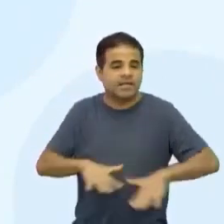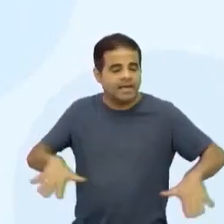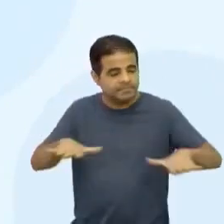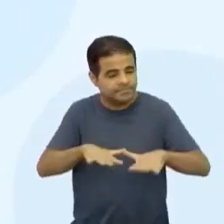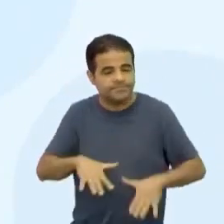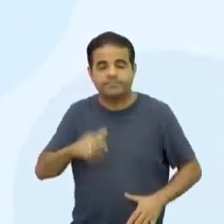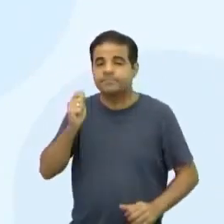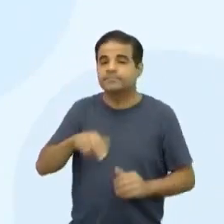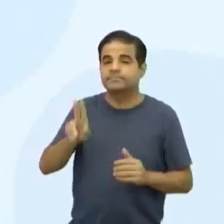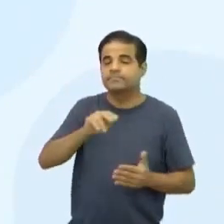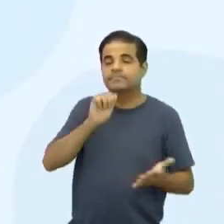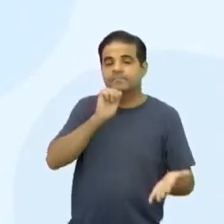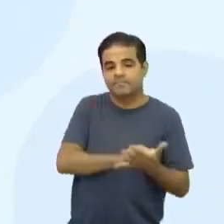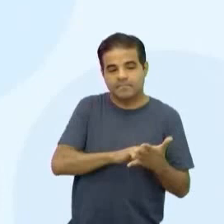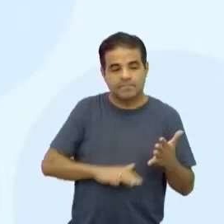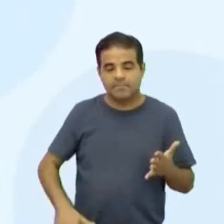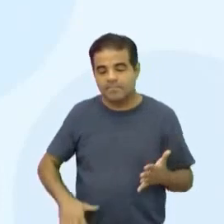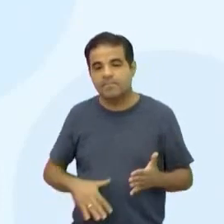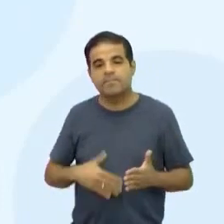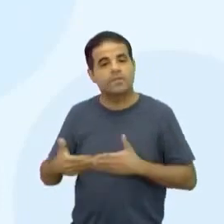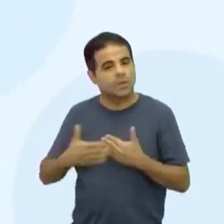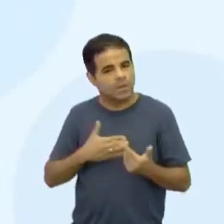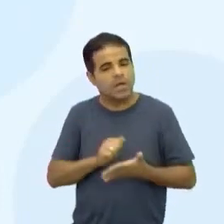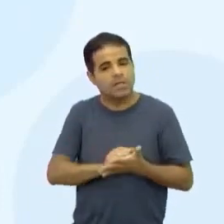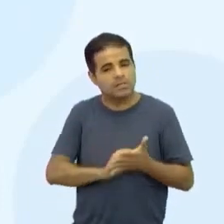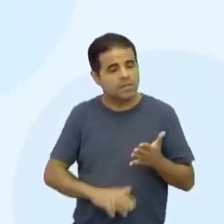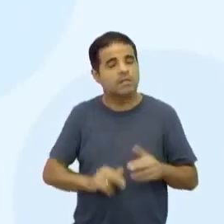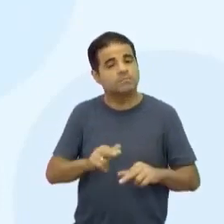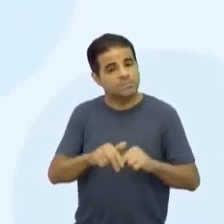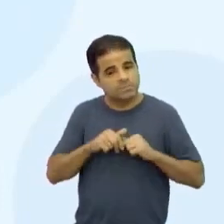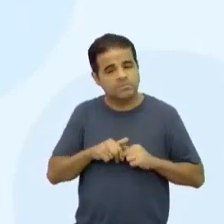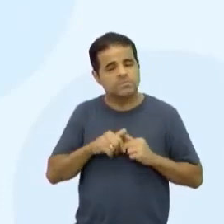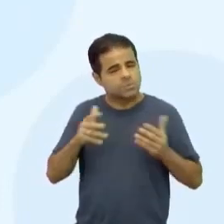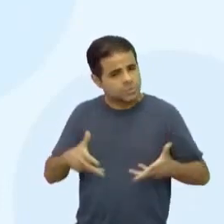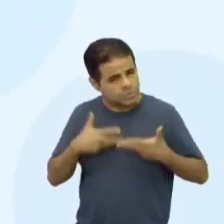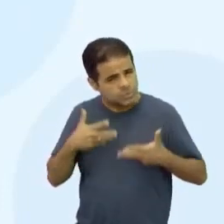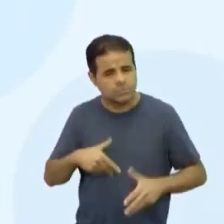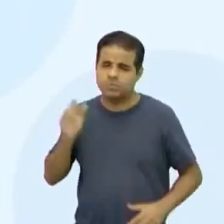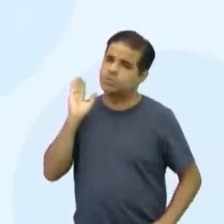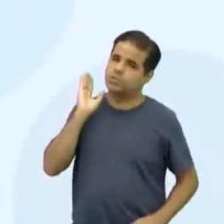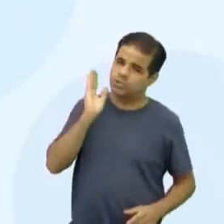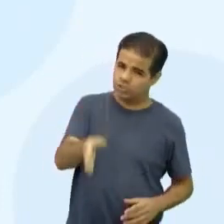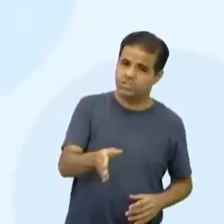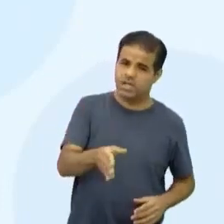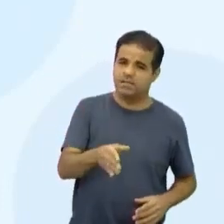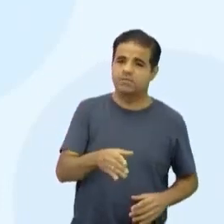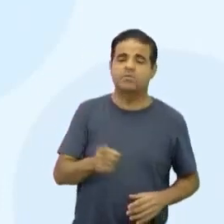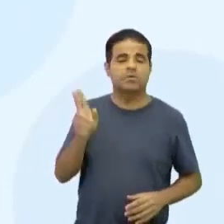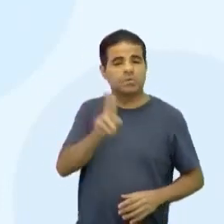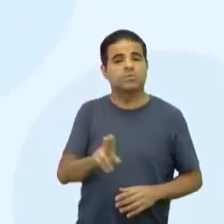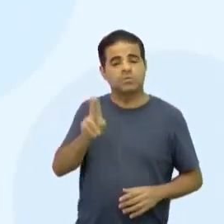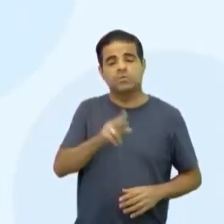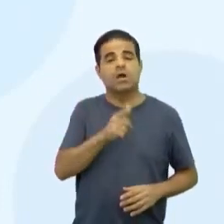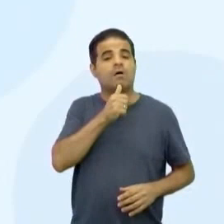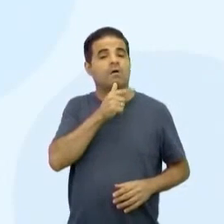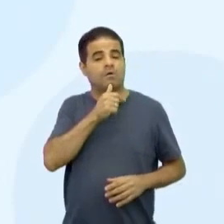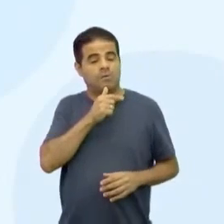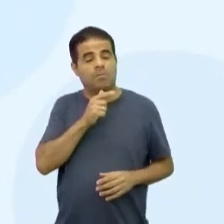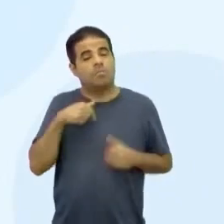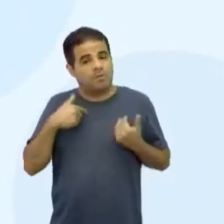alguma atividade, certo? Portanto, consumo direto é aquele em que utilizamos a